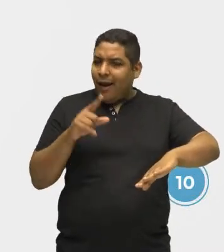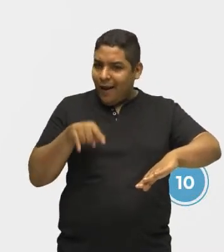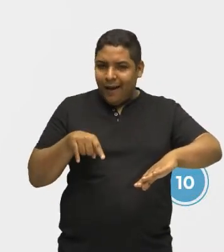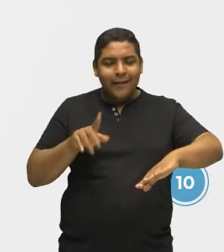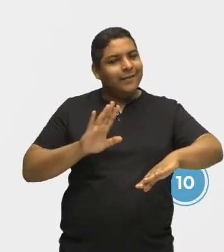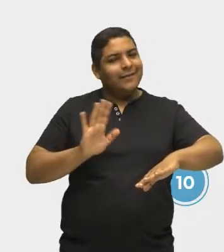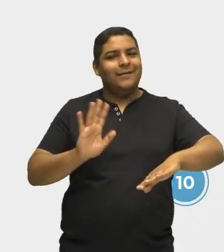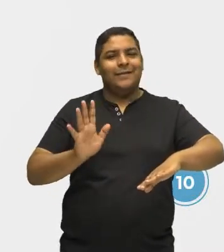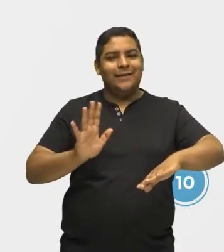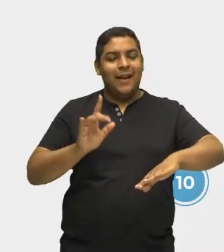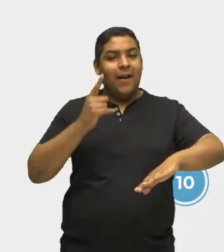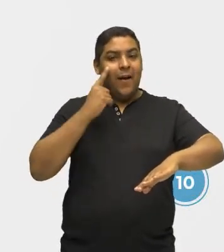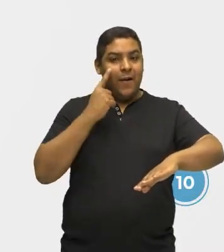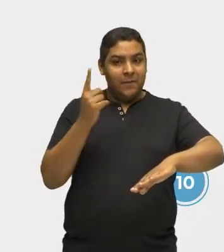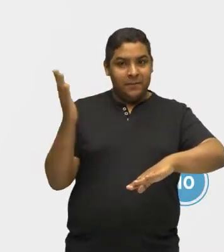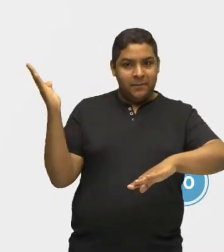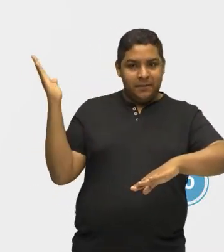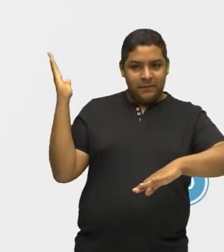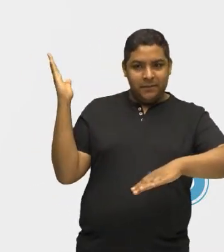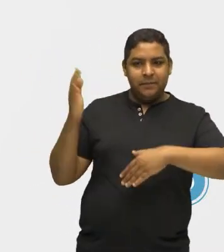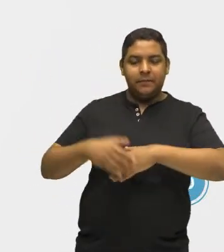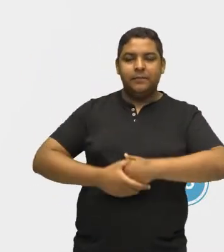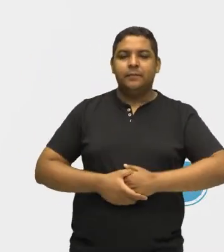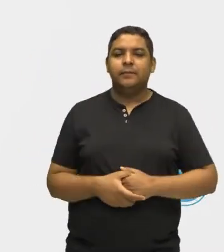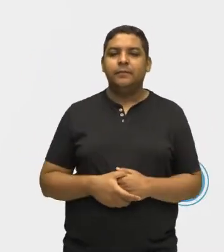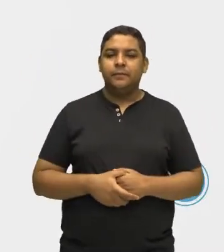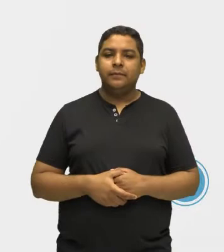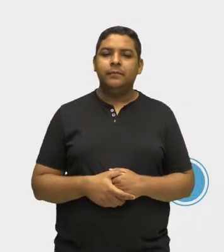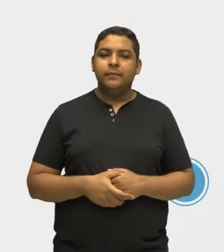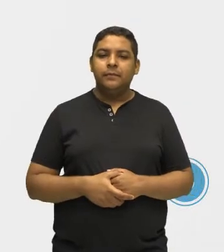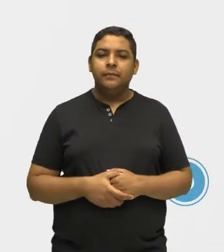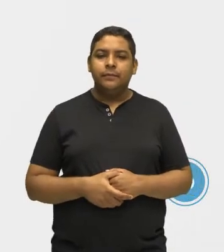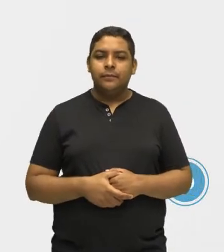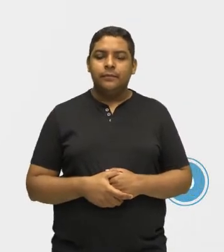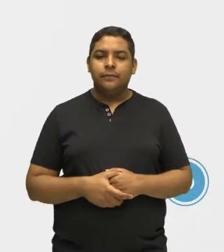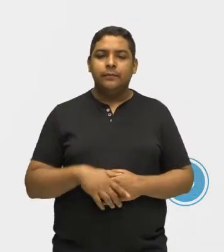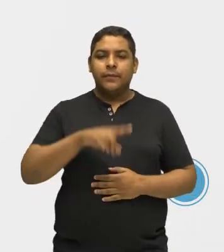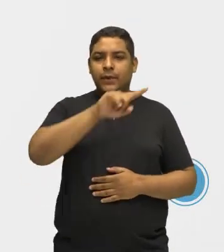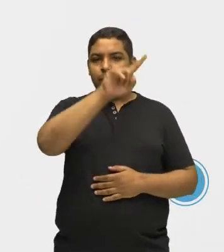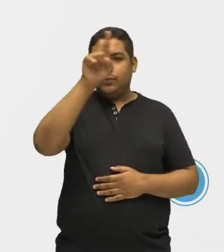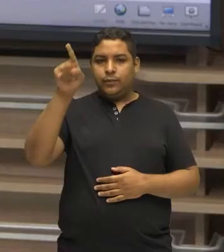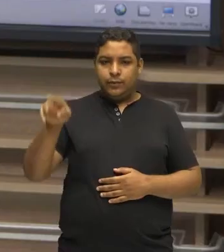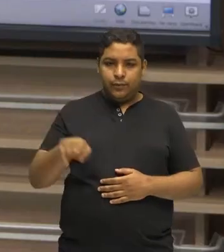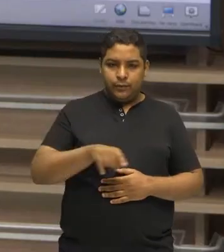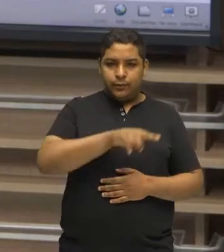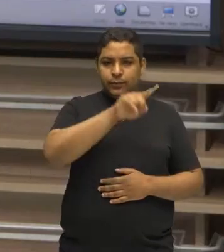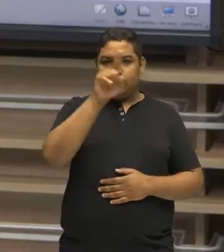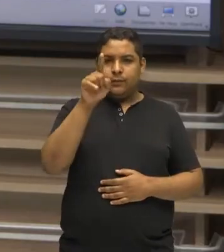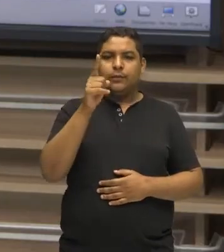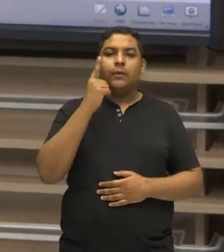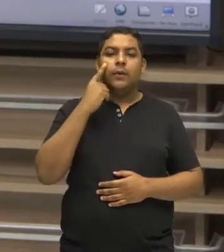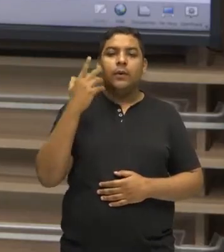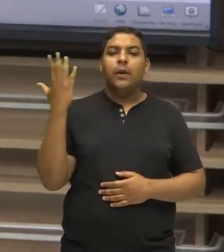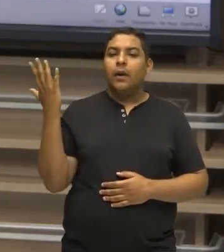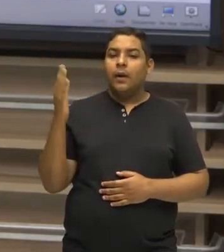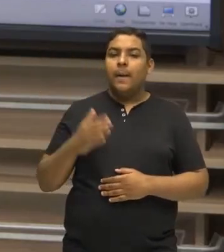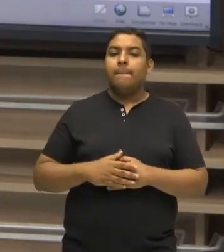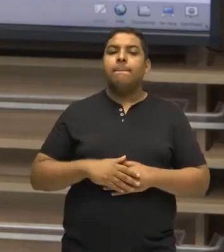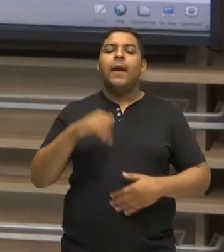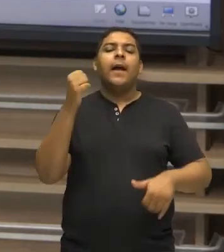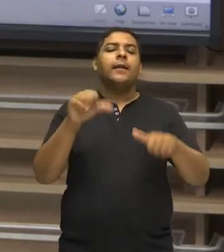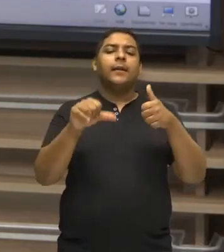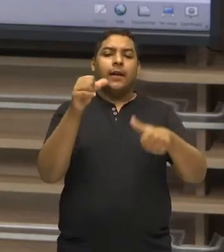círculo cromático que nós estudamos ainda agora. Como é que você vai analisar essas cores? Você,